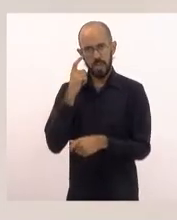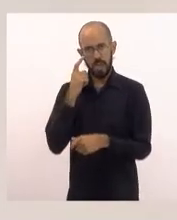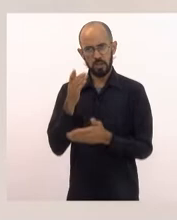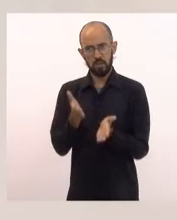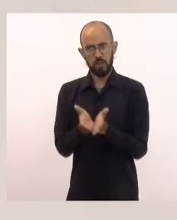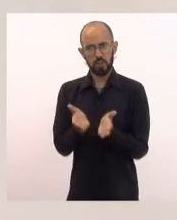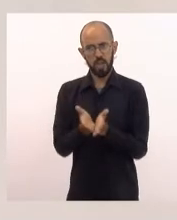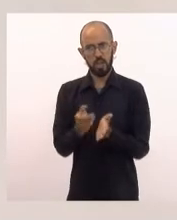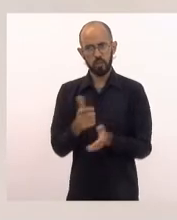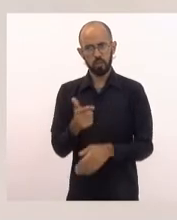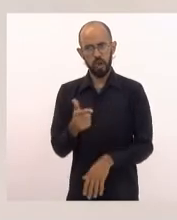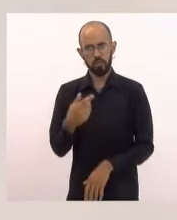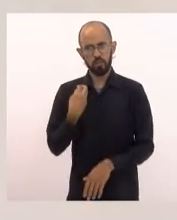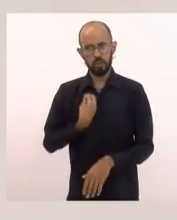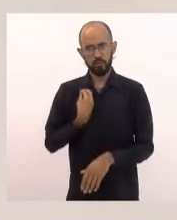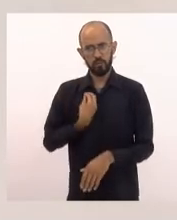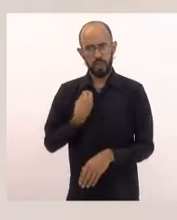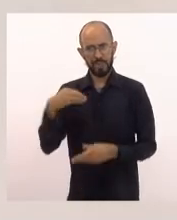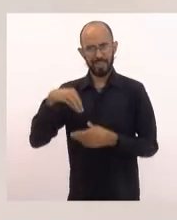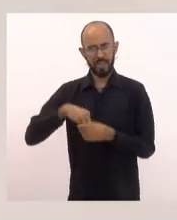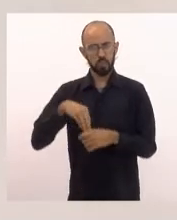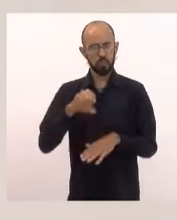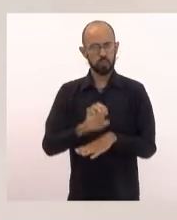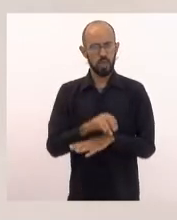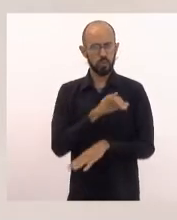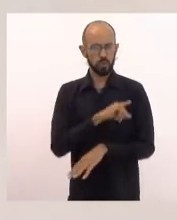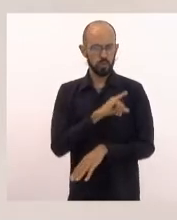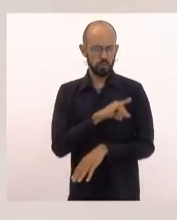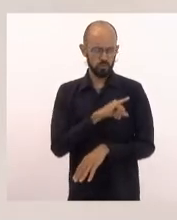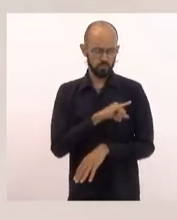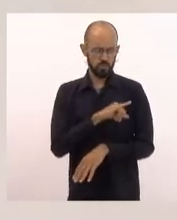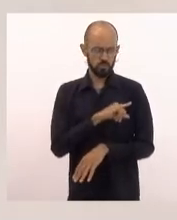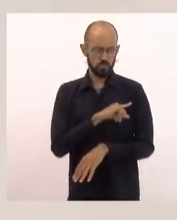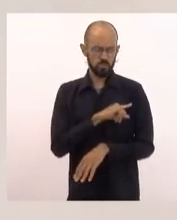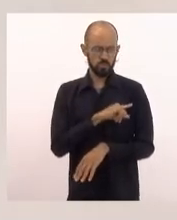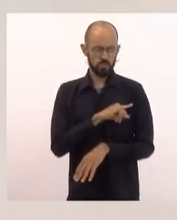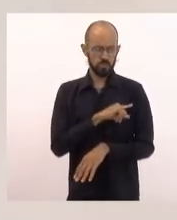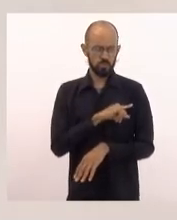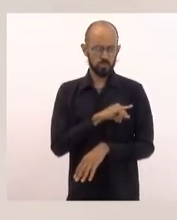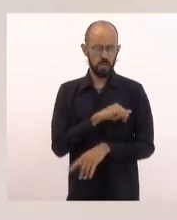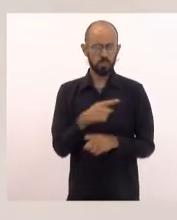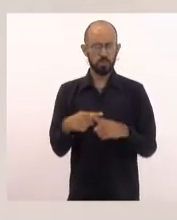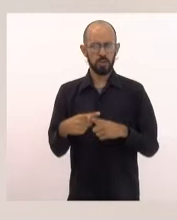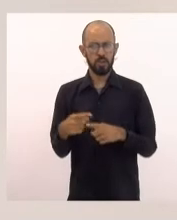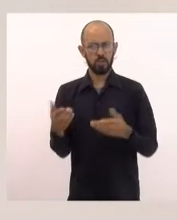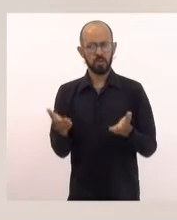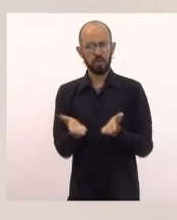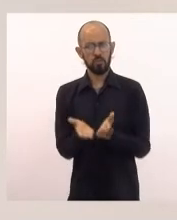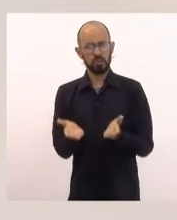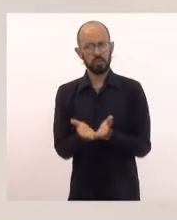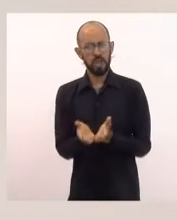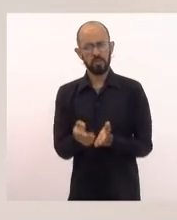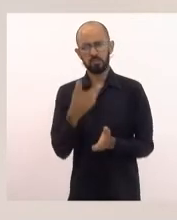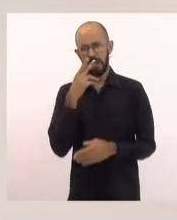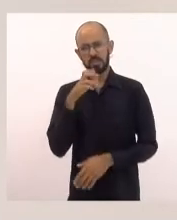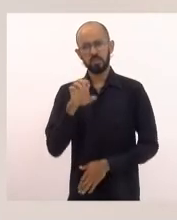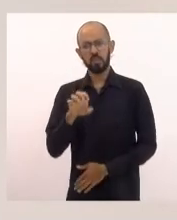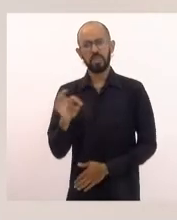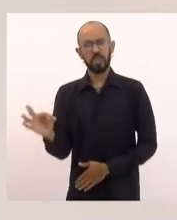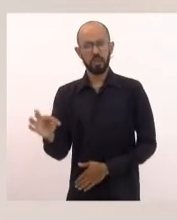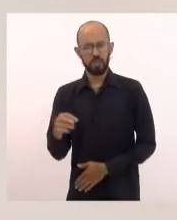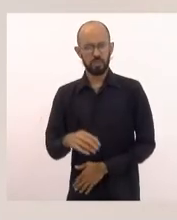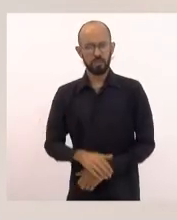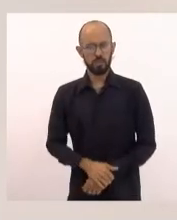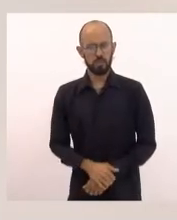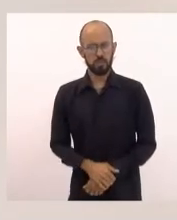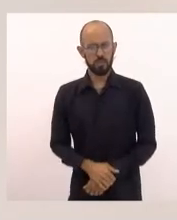não vive no estado do Rio de Janeiro, que evangélico, de repente, na concepção deles, é ET, que pega um